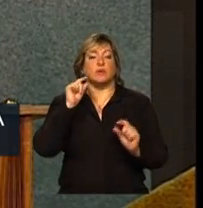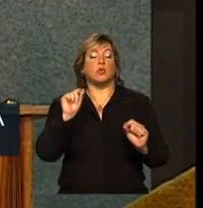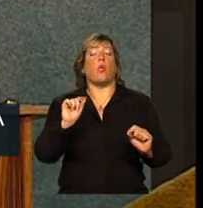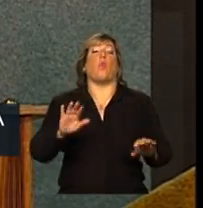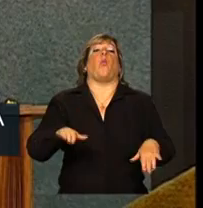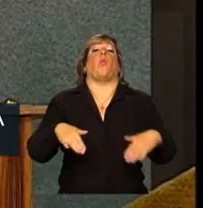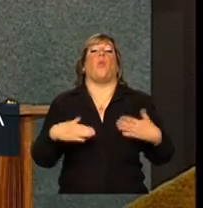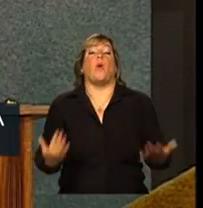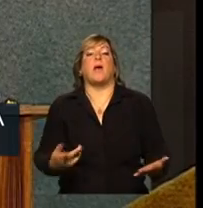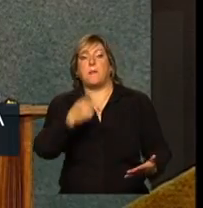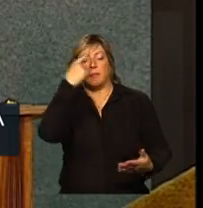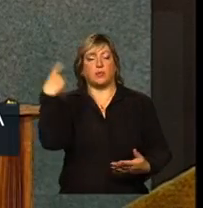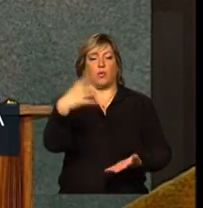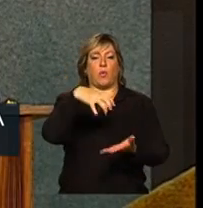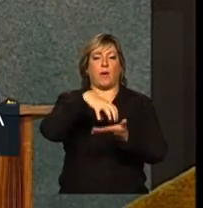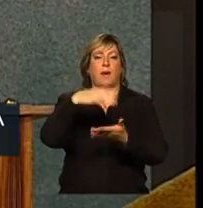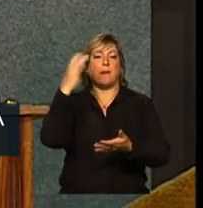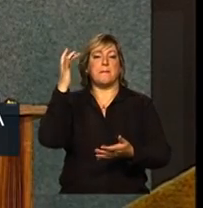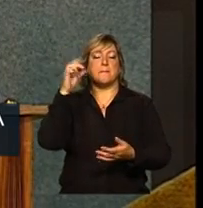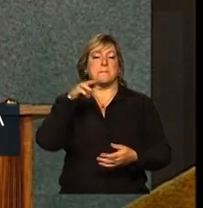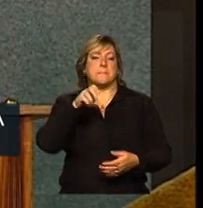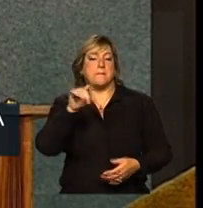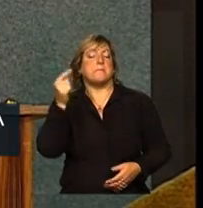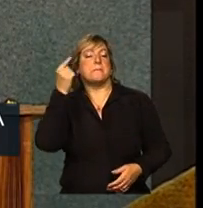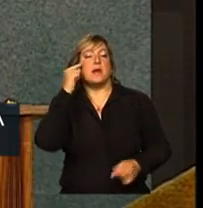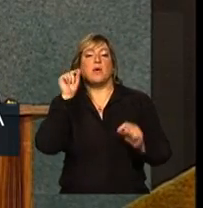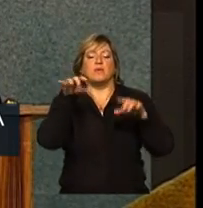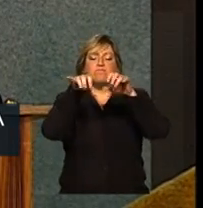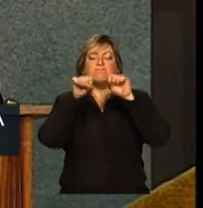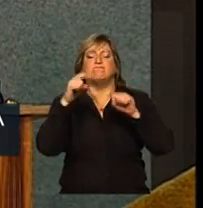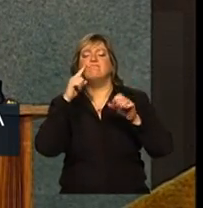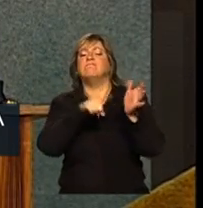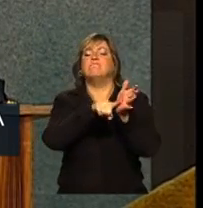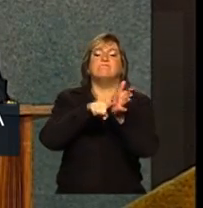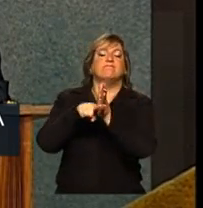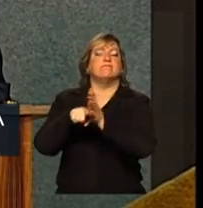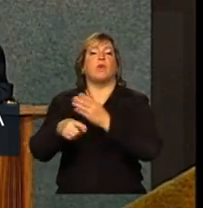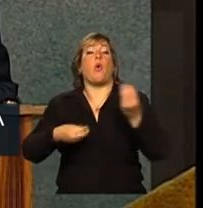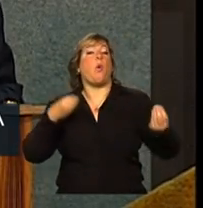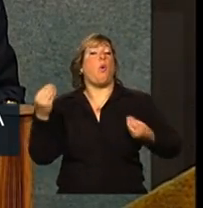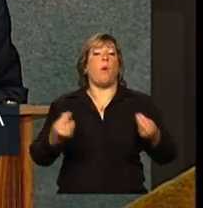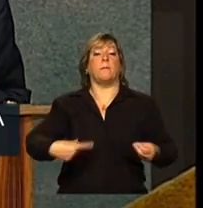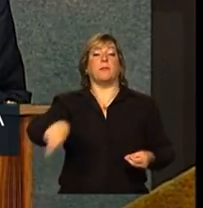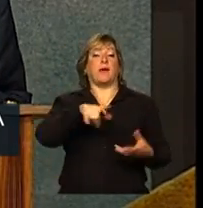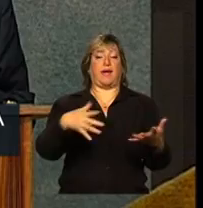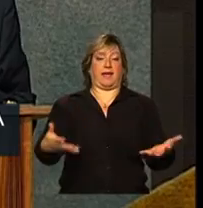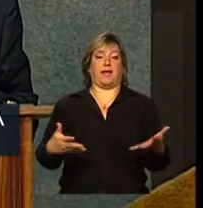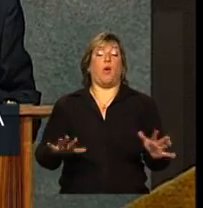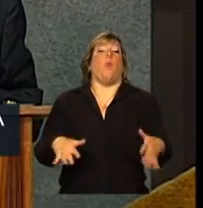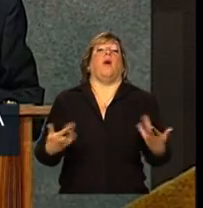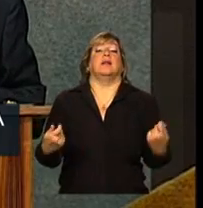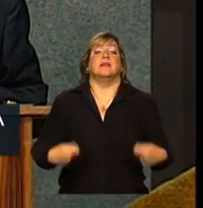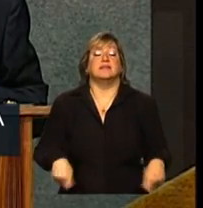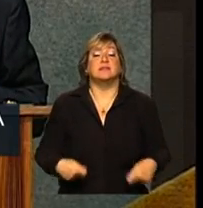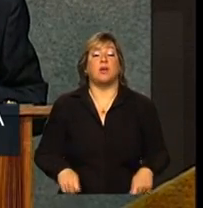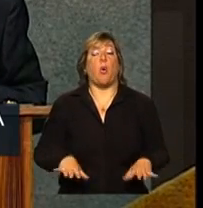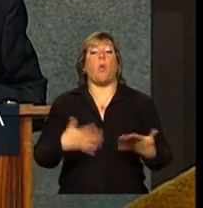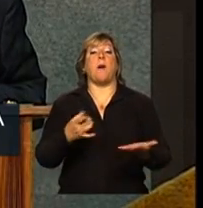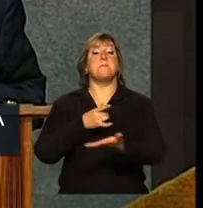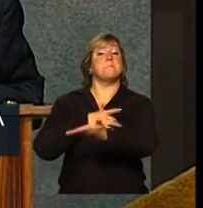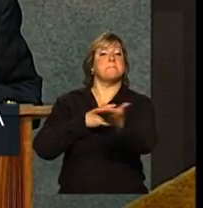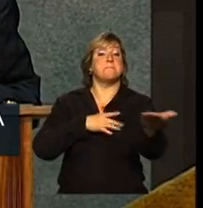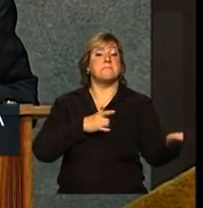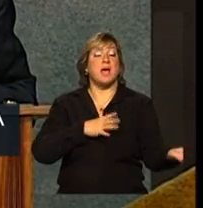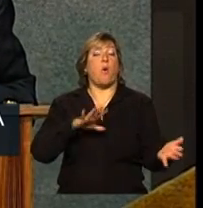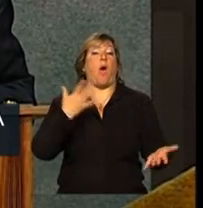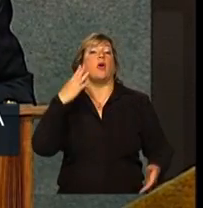classe média pensa, o que quer, o que querem, quais as necessidades, quais os receios, quais os